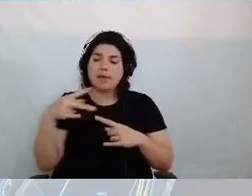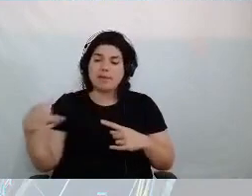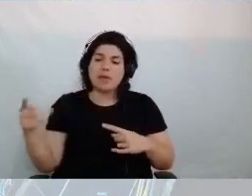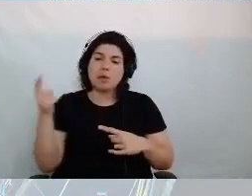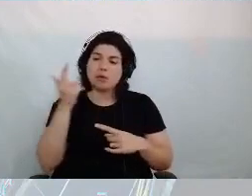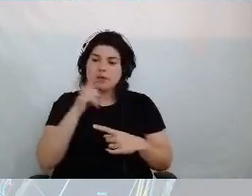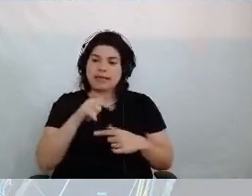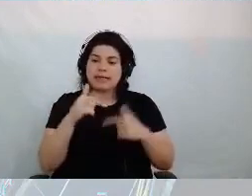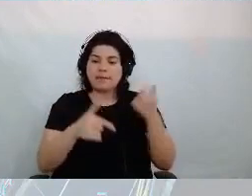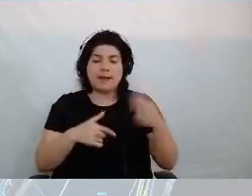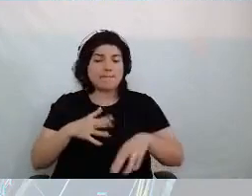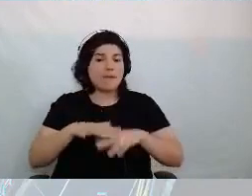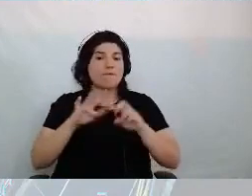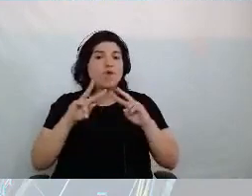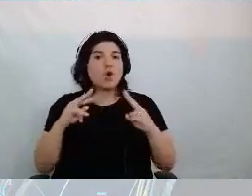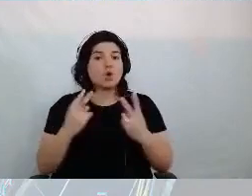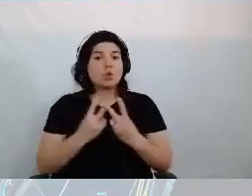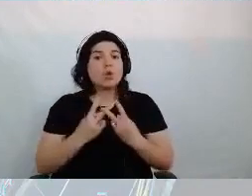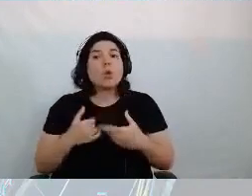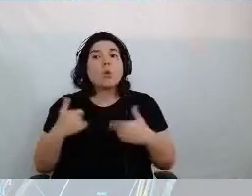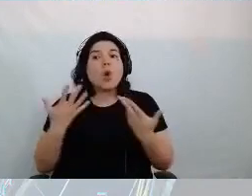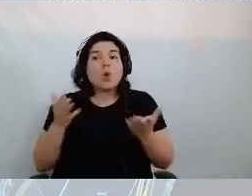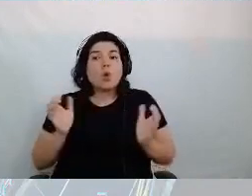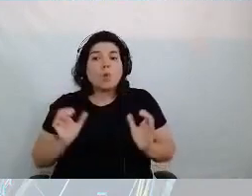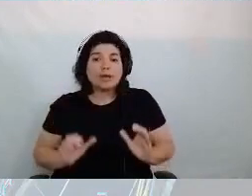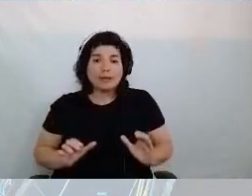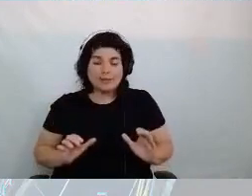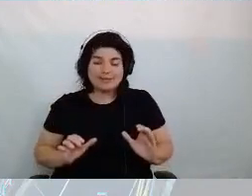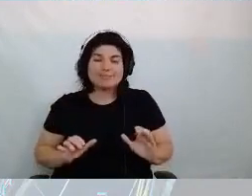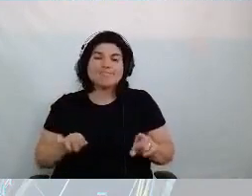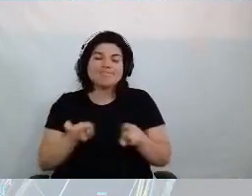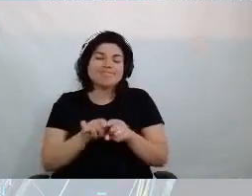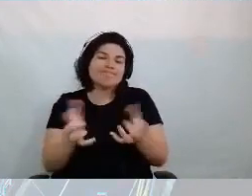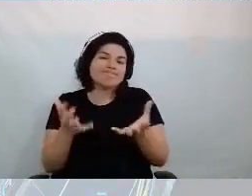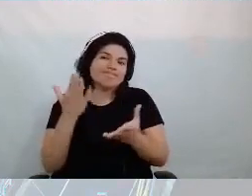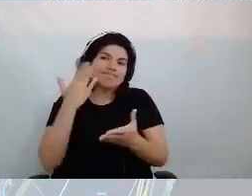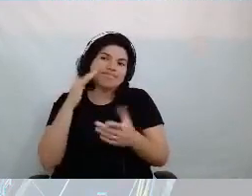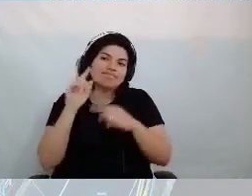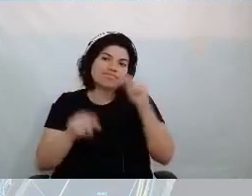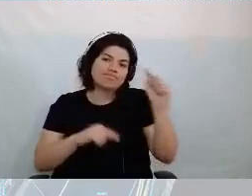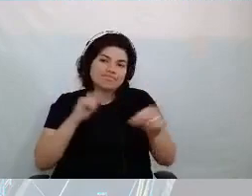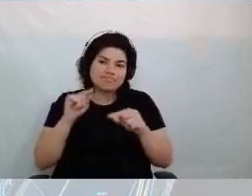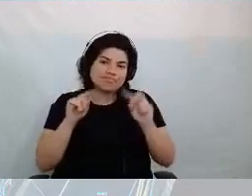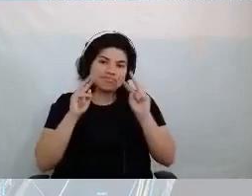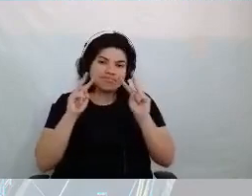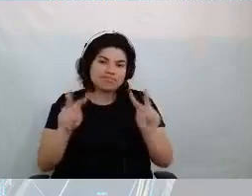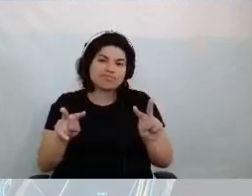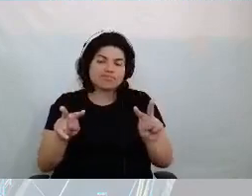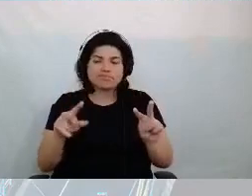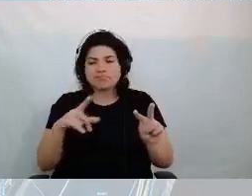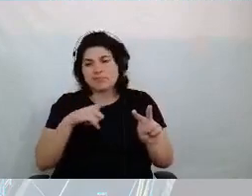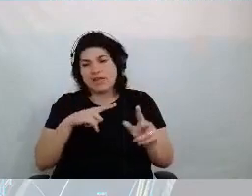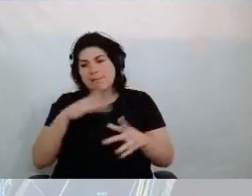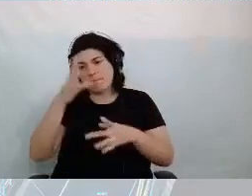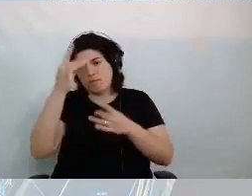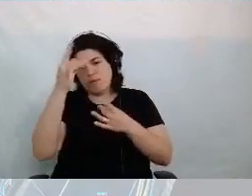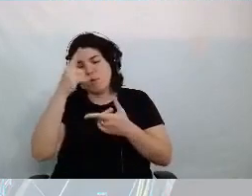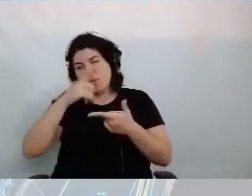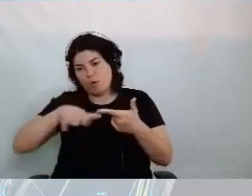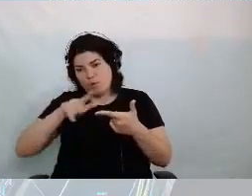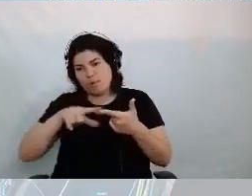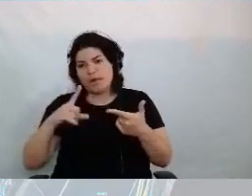volume, qual é o comportamento dela ali, e aí o que a gente quer enxergar? Se acontece alguma degradação de performance. Então, a gente sabe ali